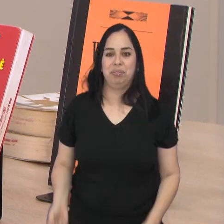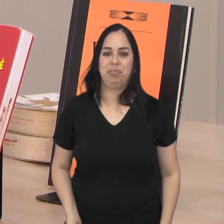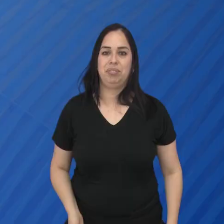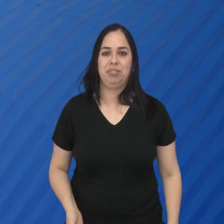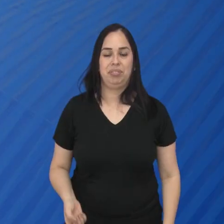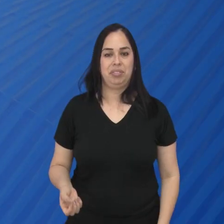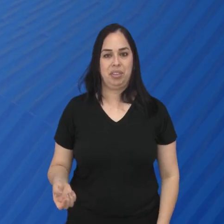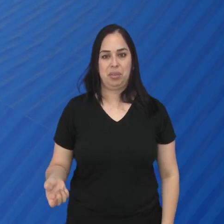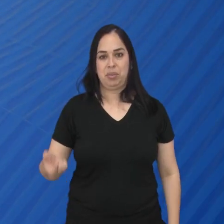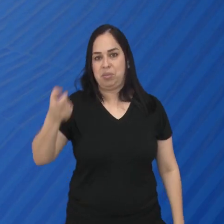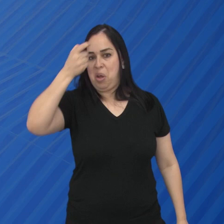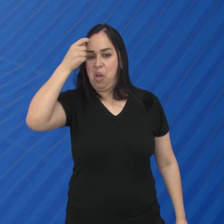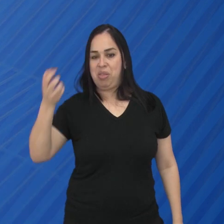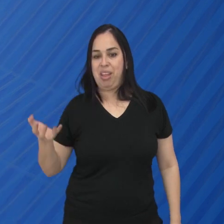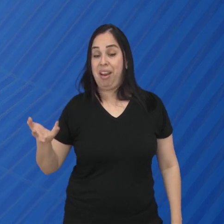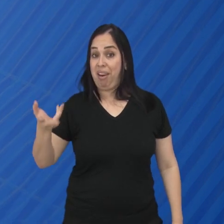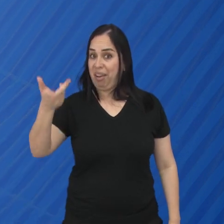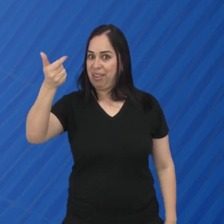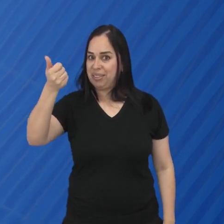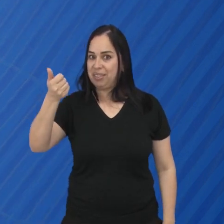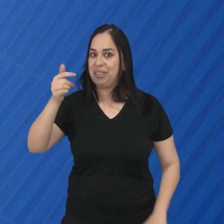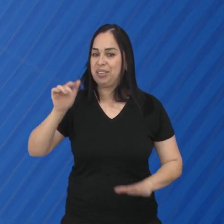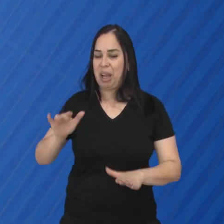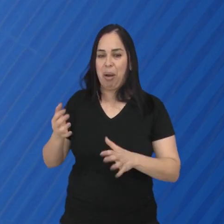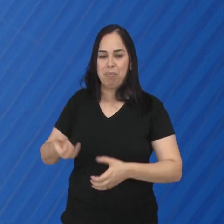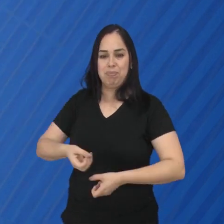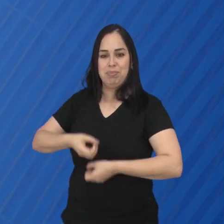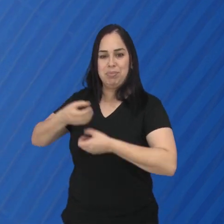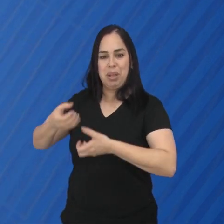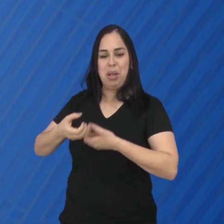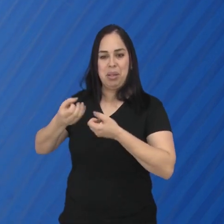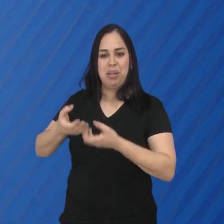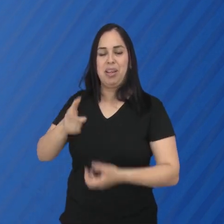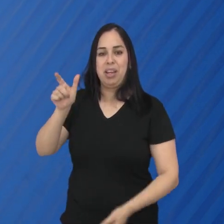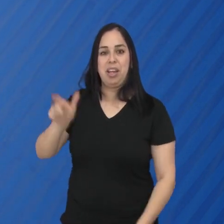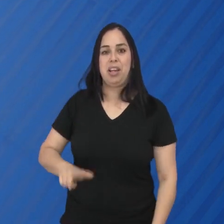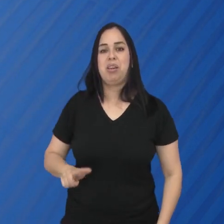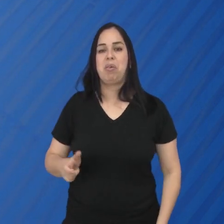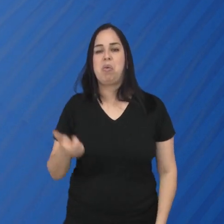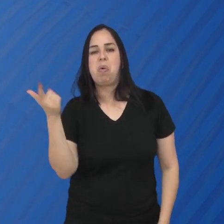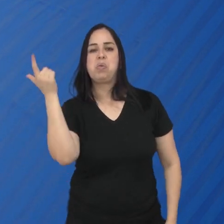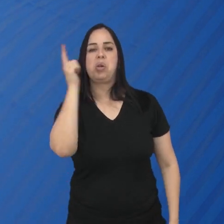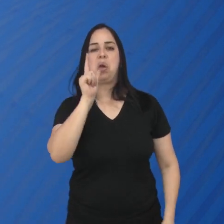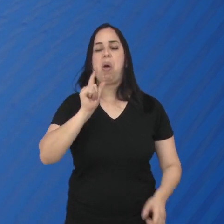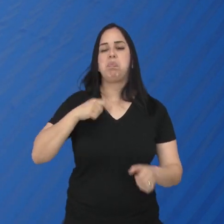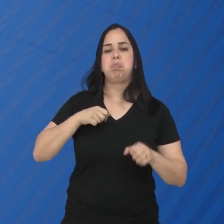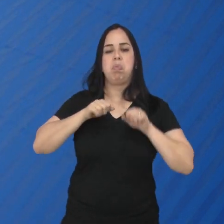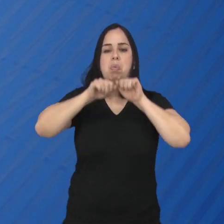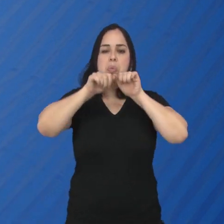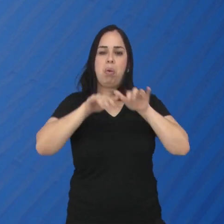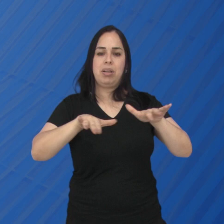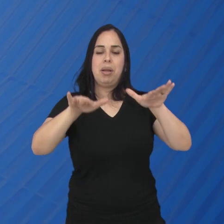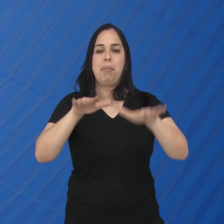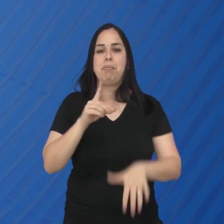imprensa. O talento demonstrado ainda na infância já indicava que Cassiano ganharia o mundo.